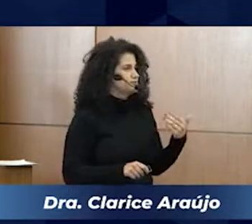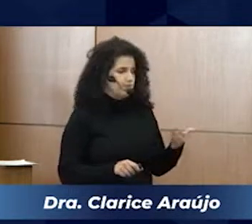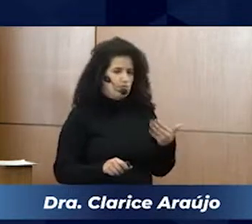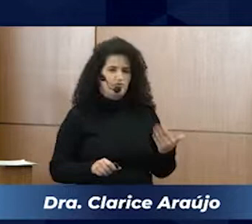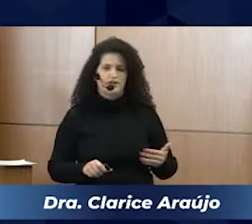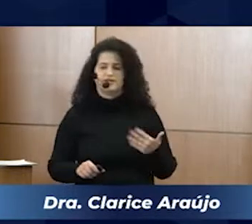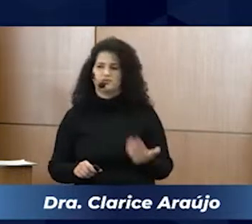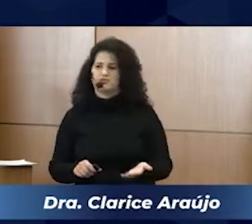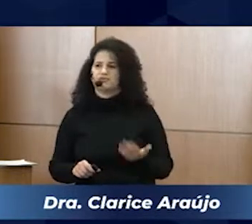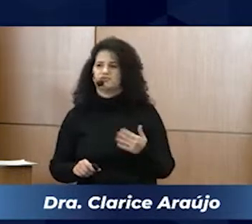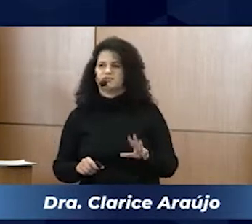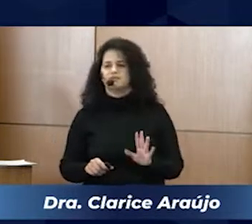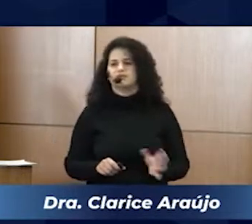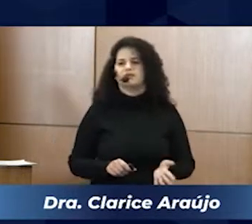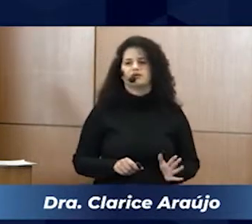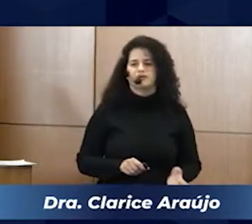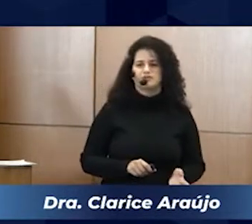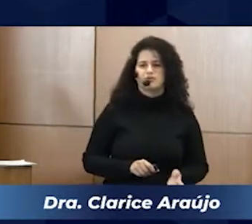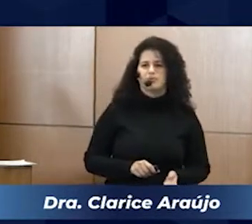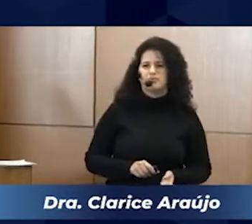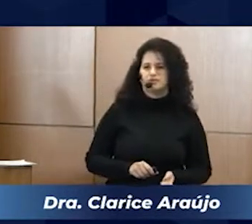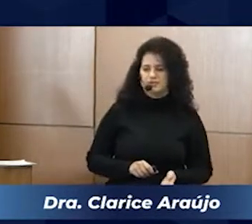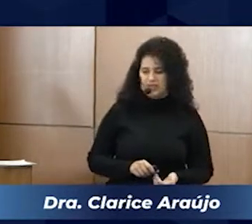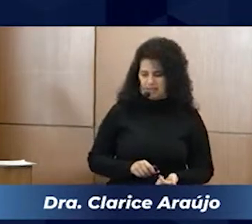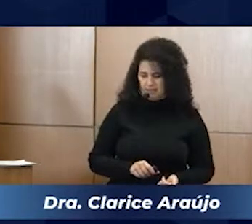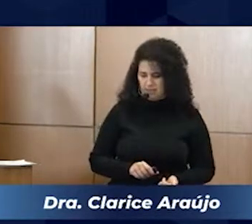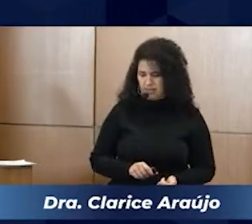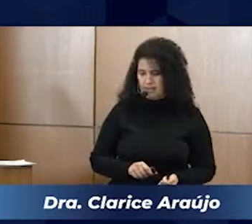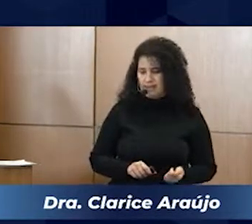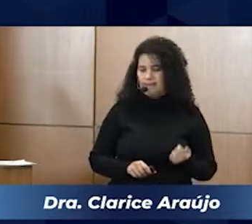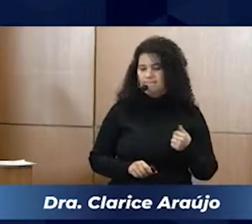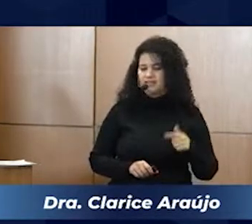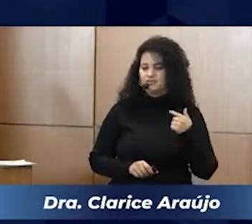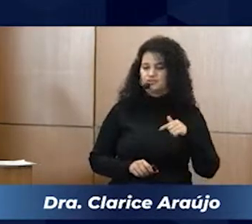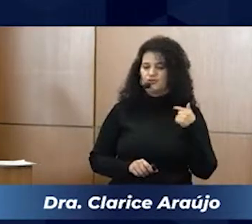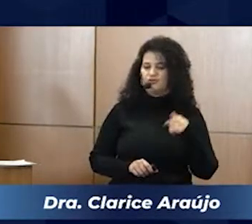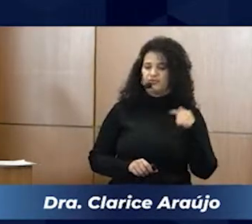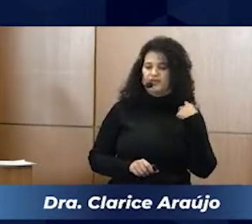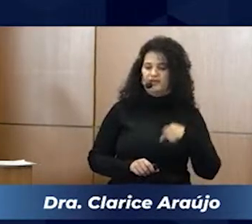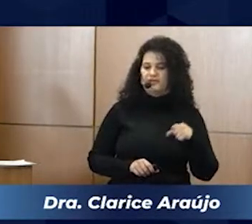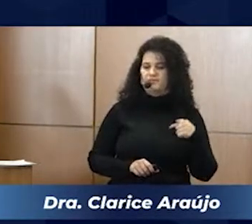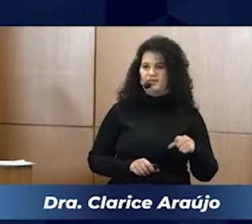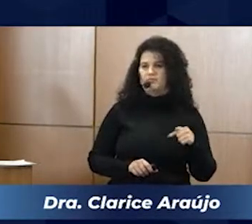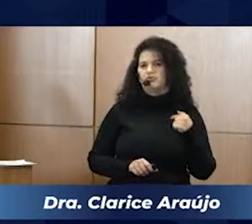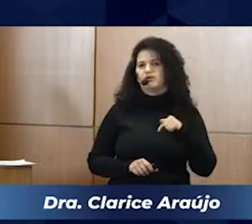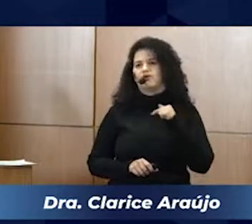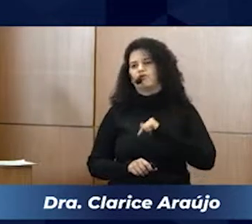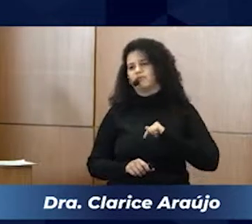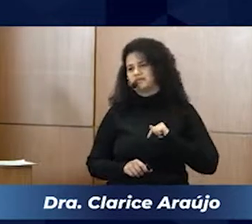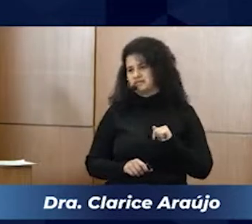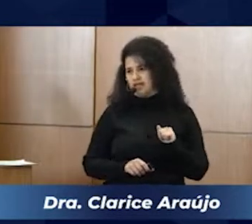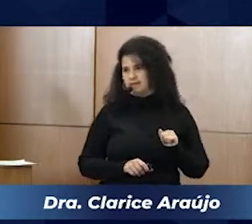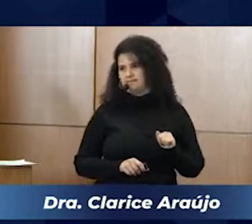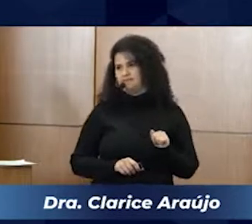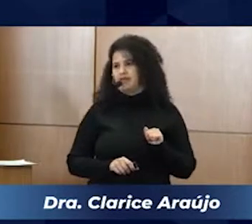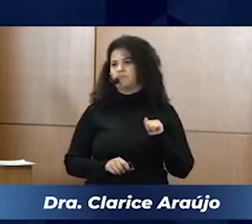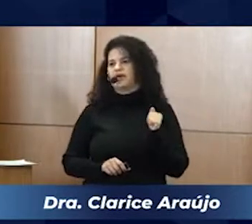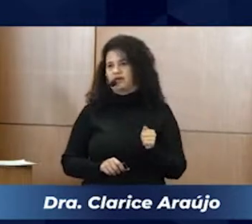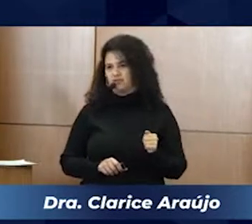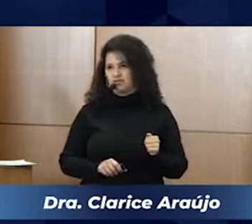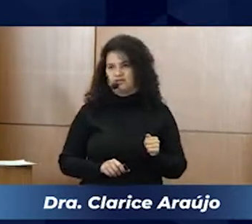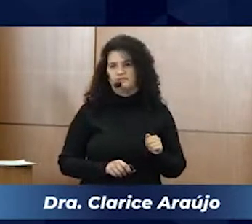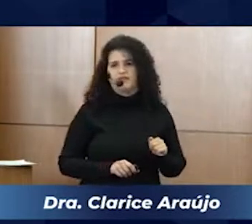então, como eu falei, sou professora, também me reconheço como uma pessoa da academia, mas eu só fui para a academia porque eu comecei